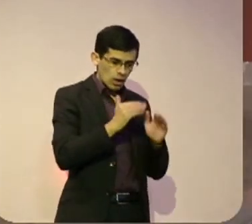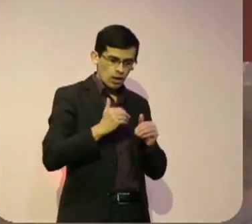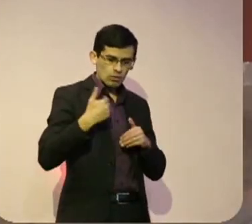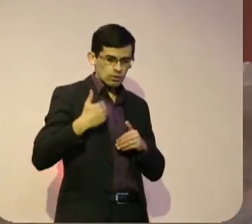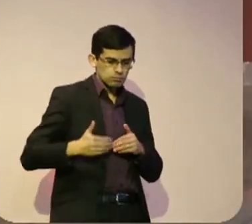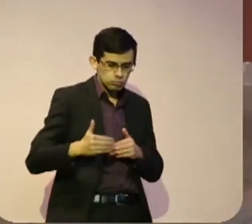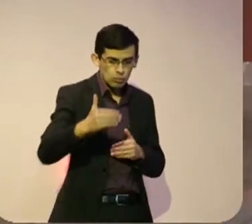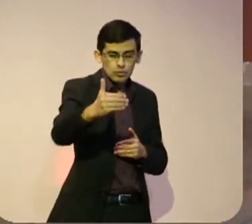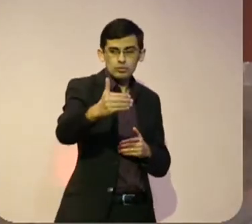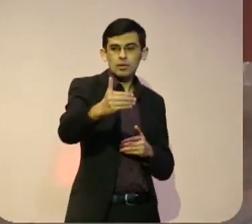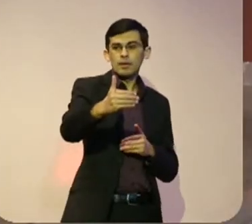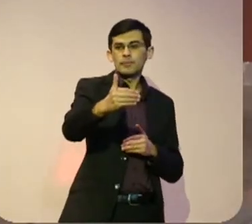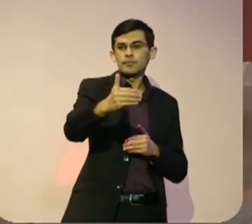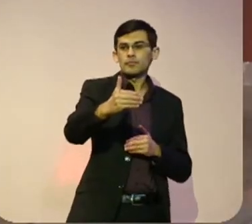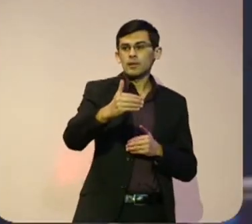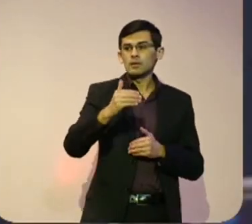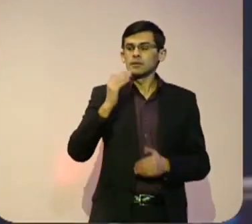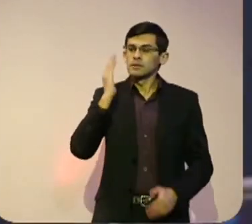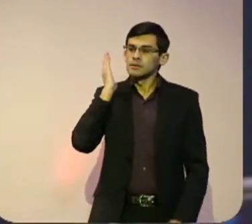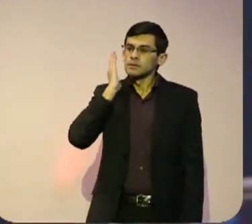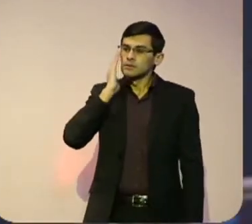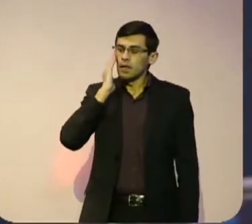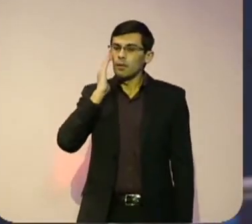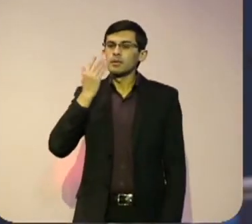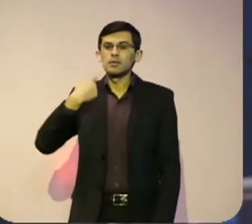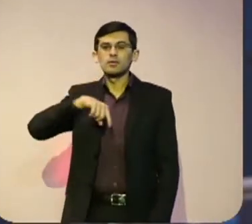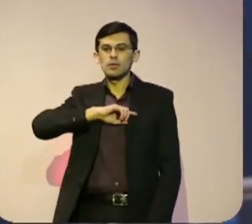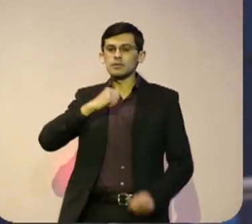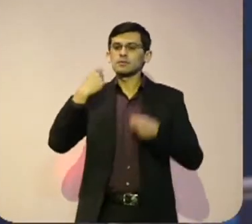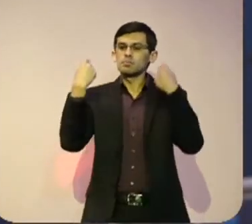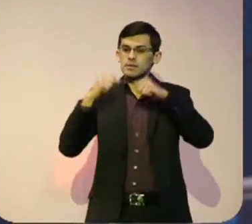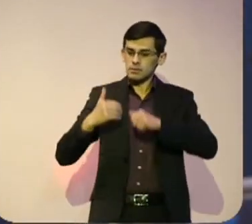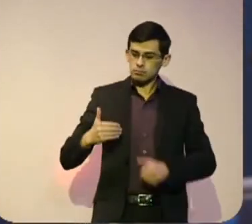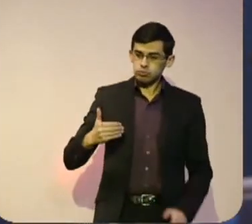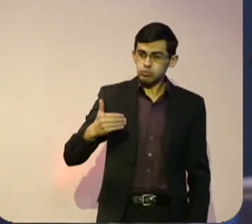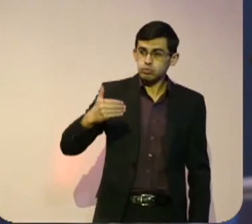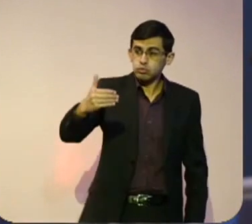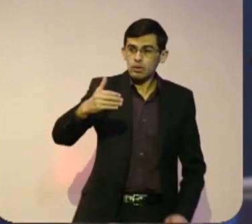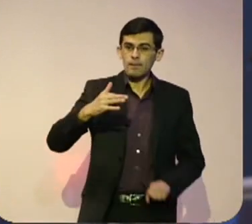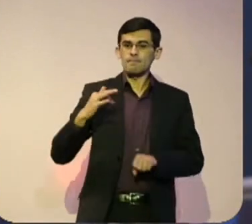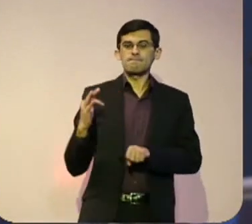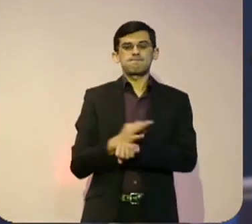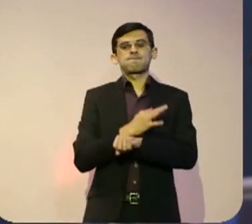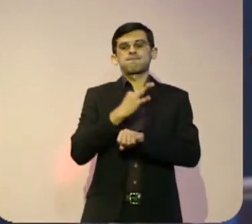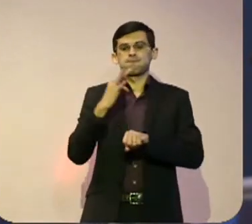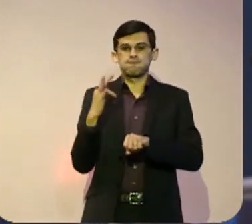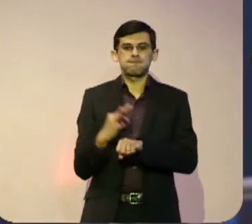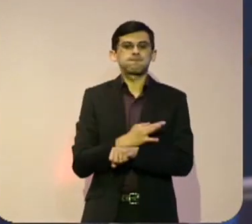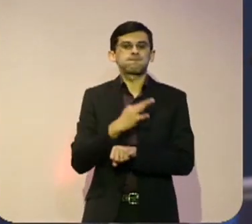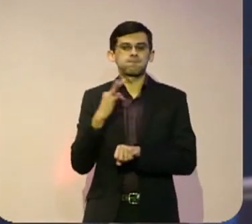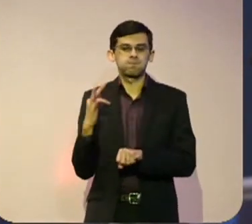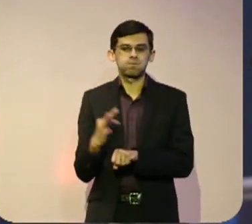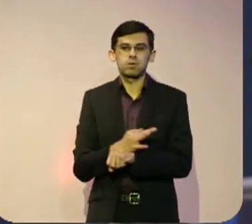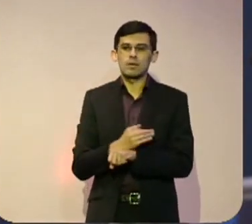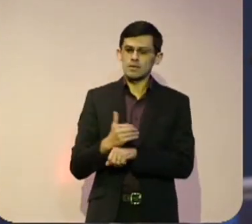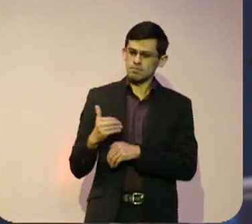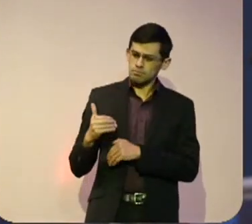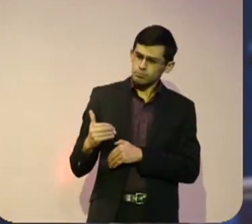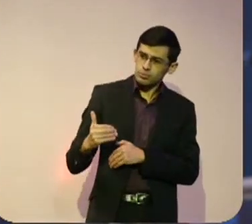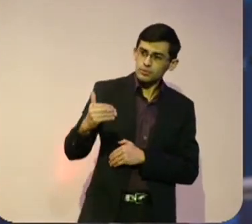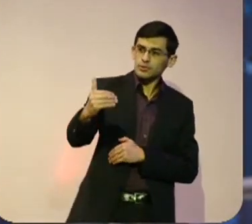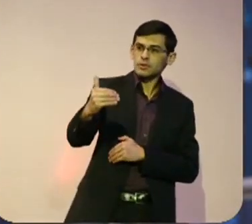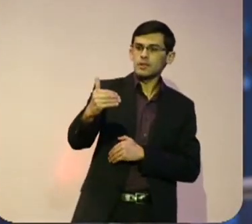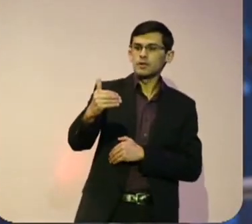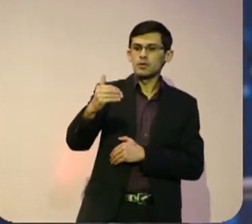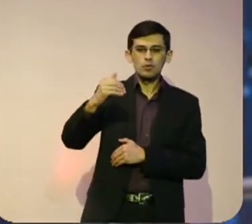prosseguir. Sabe, queridos, a gente precisa continuar perseverante. Prossiga